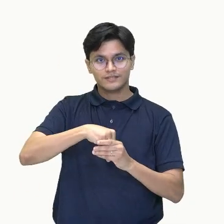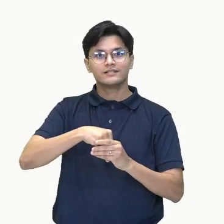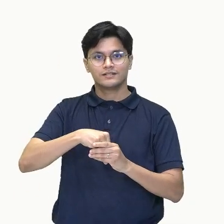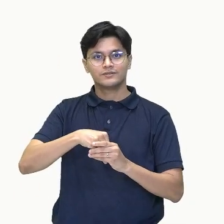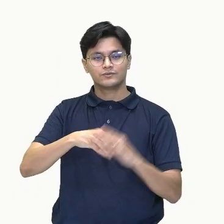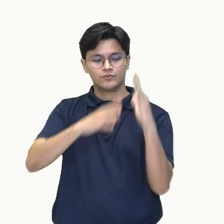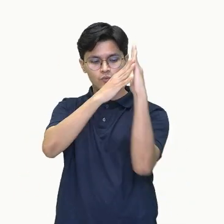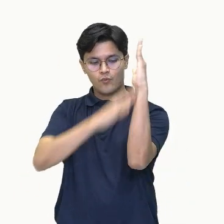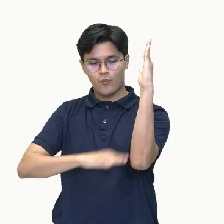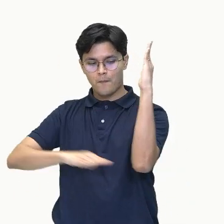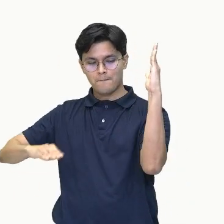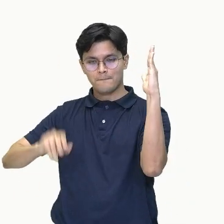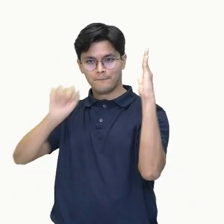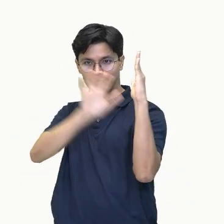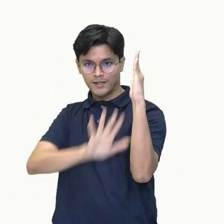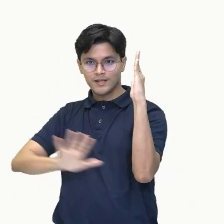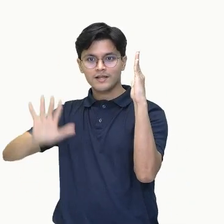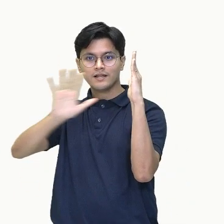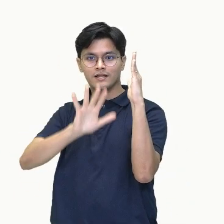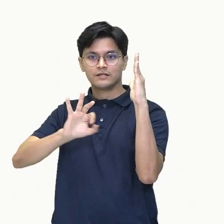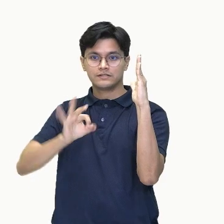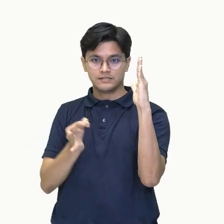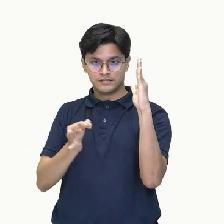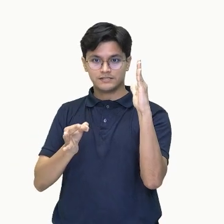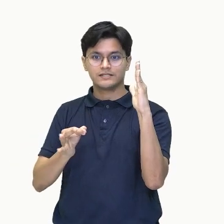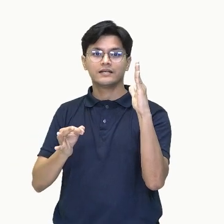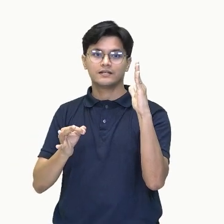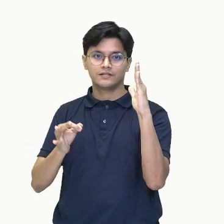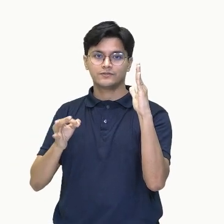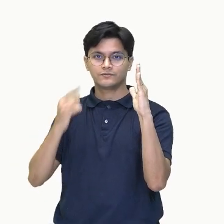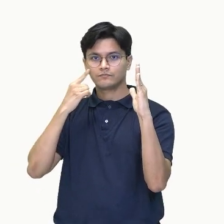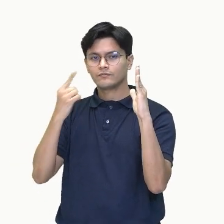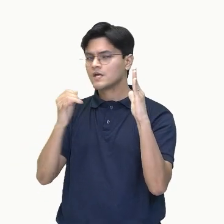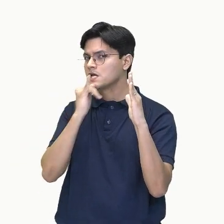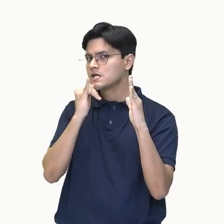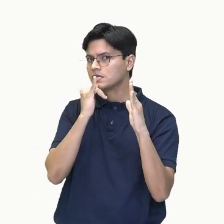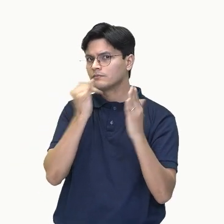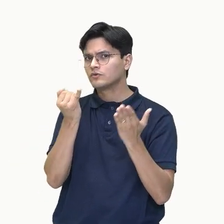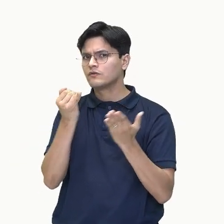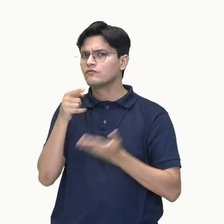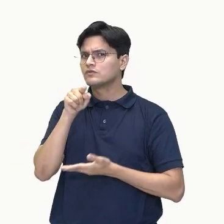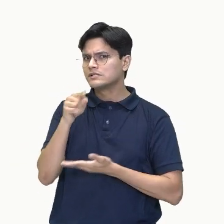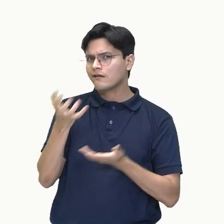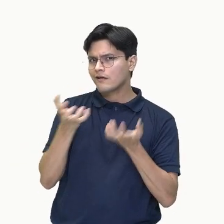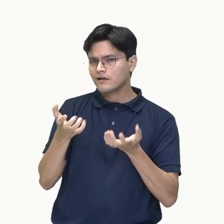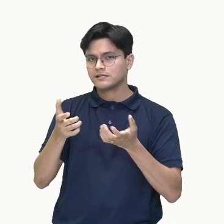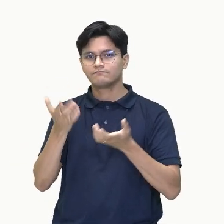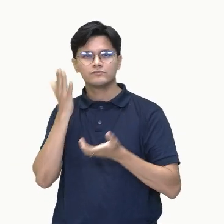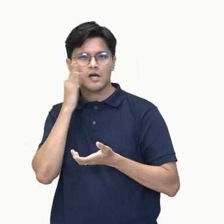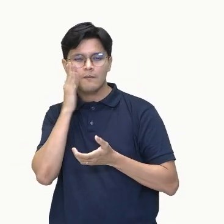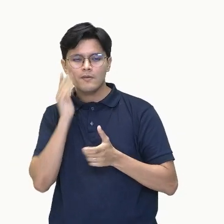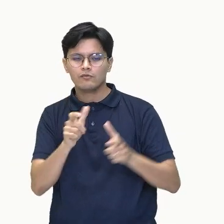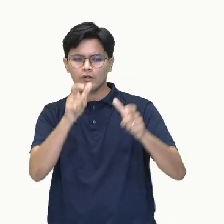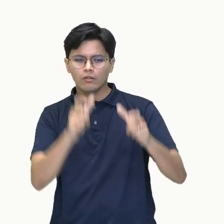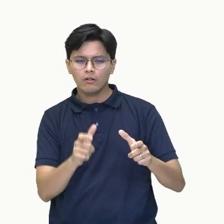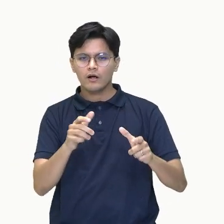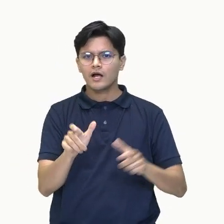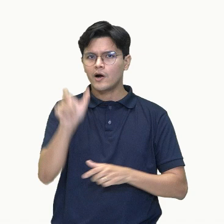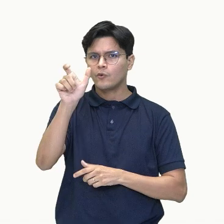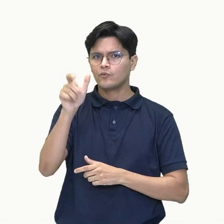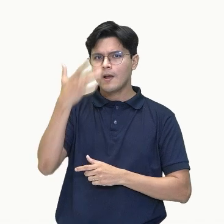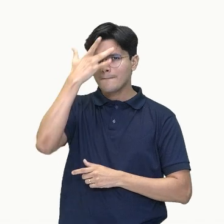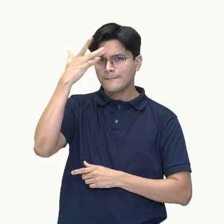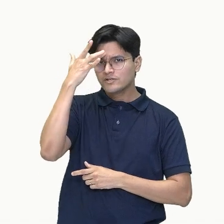você saber, há um par de números que estão ali indicando por trás de todo um processo onde exatamente você está. O x